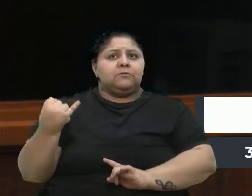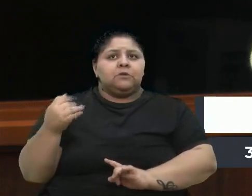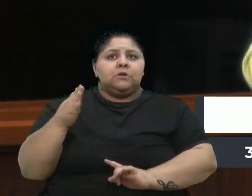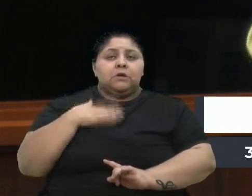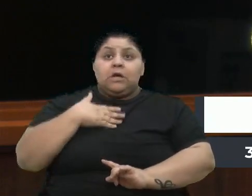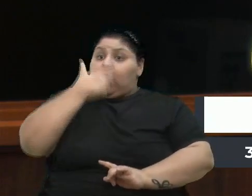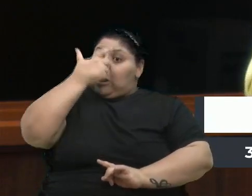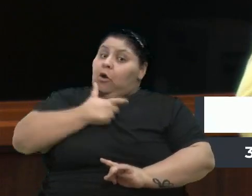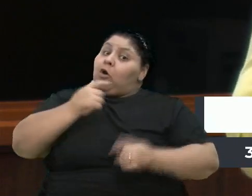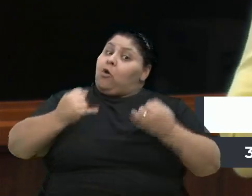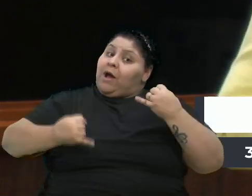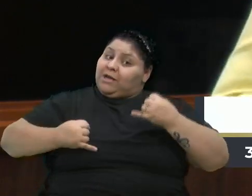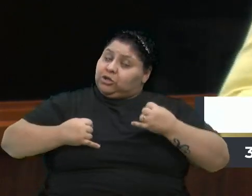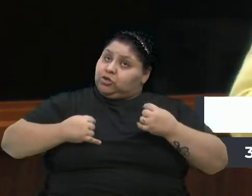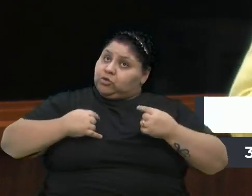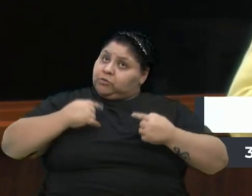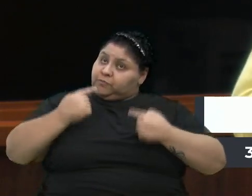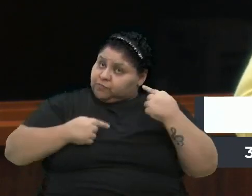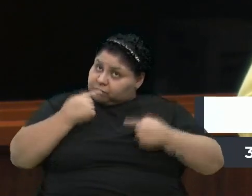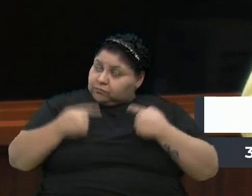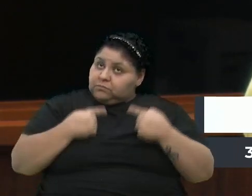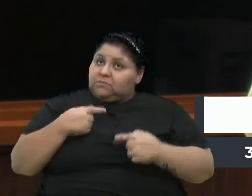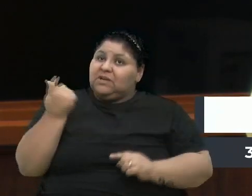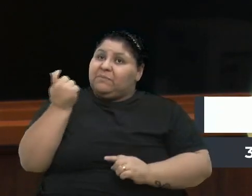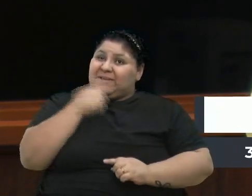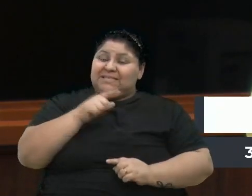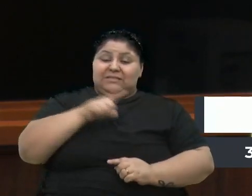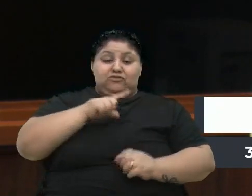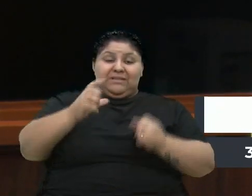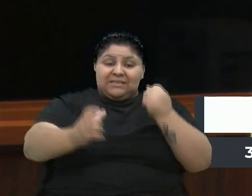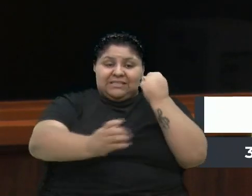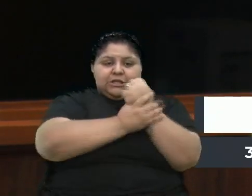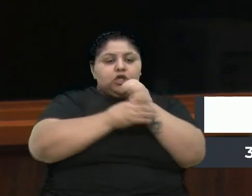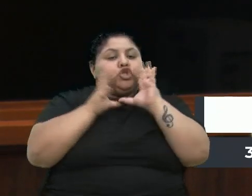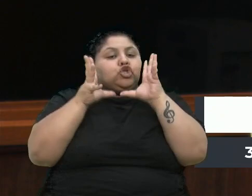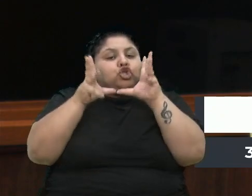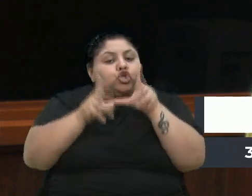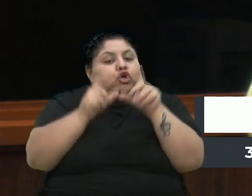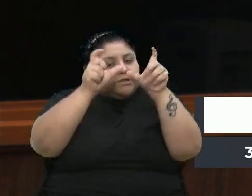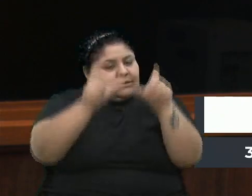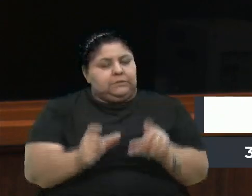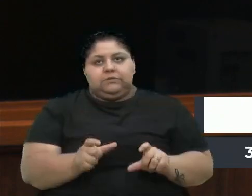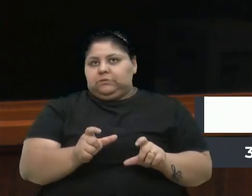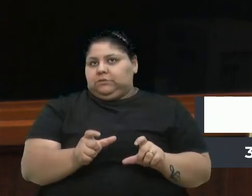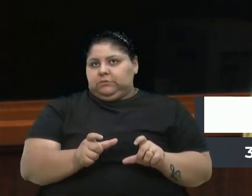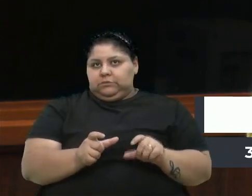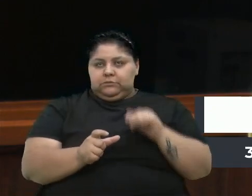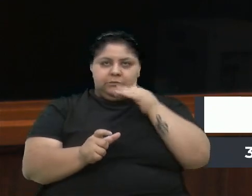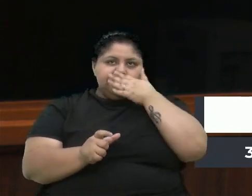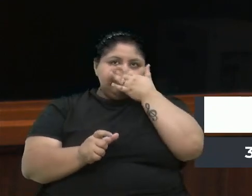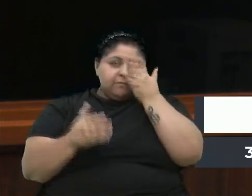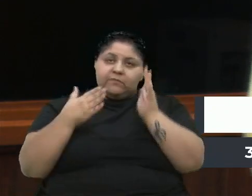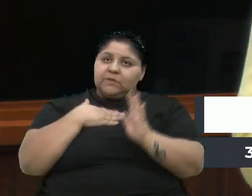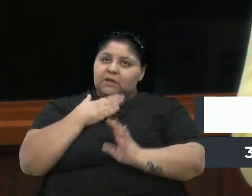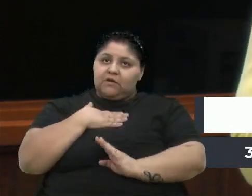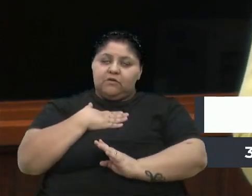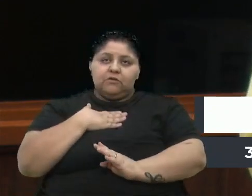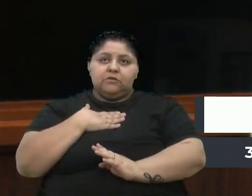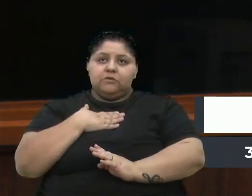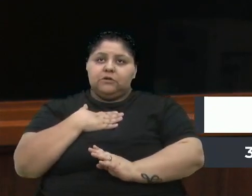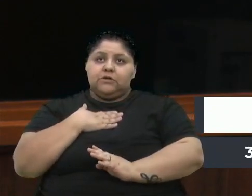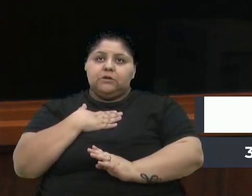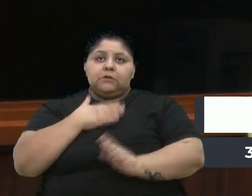que é um debate, as pessoas precisam ter segurança, todas as pessoas, todas. Eu,